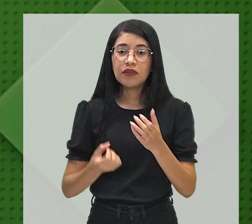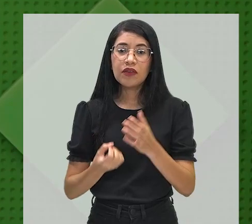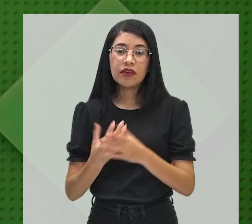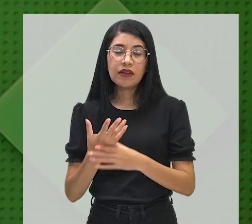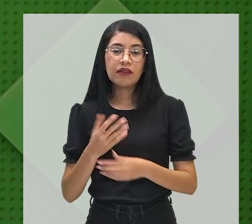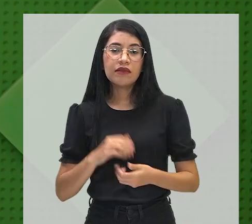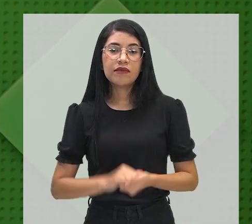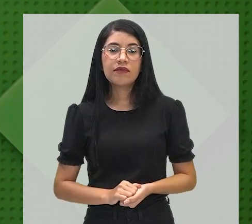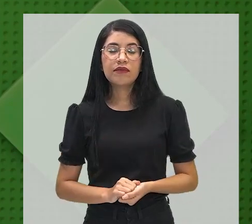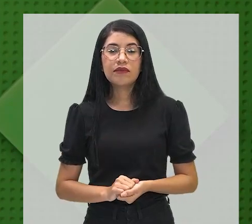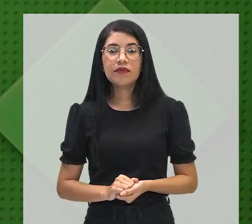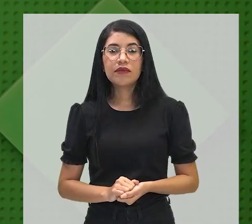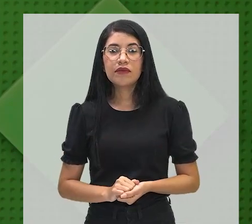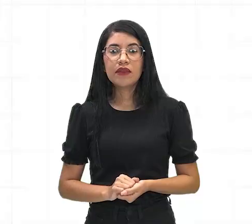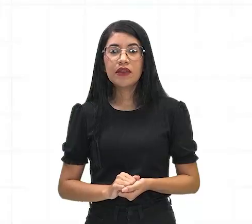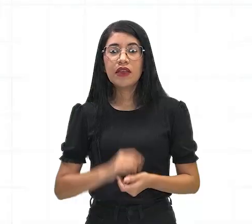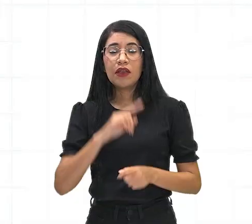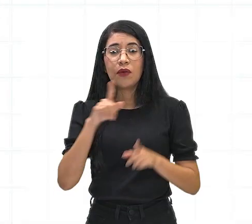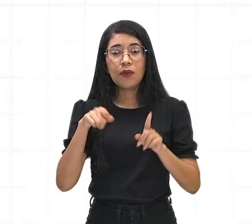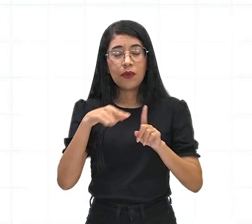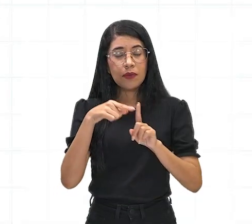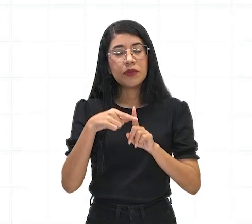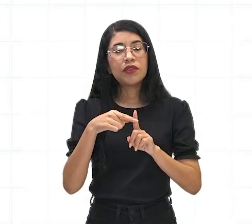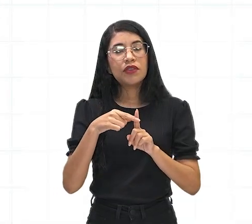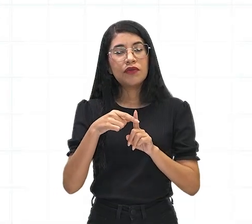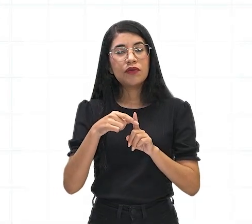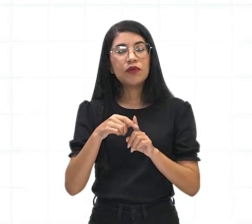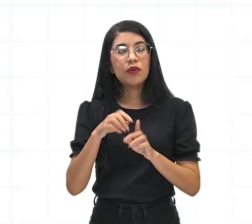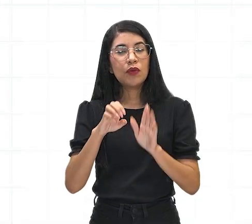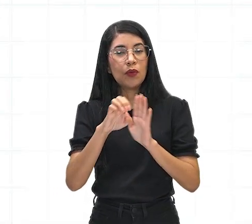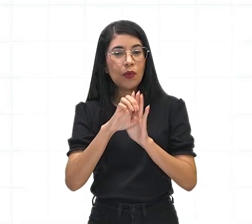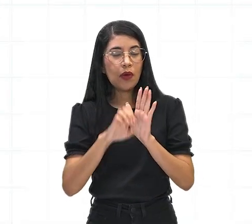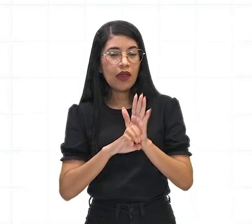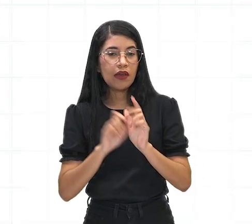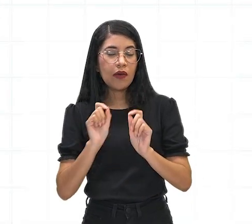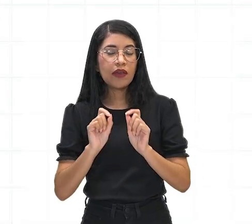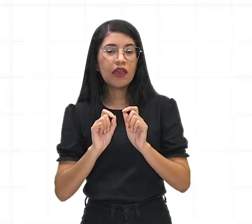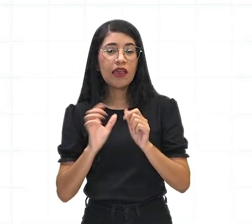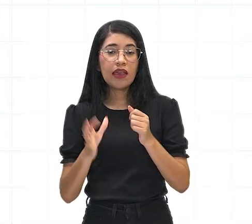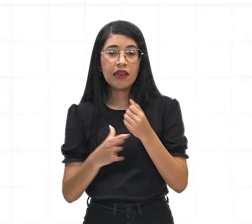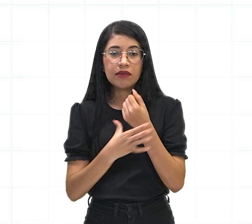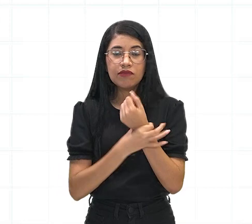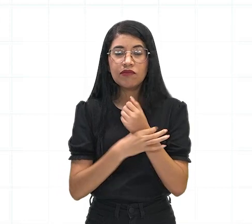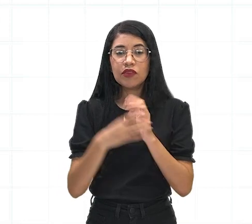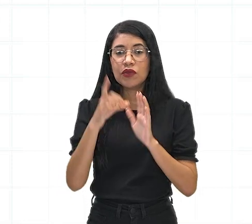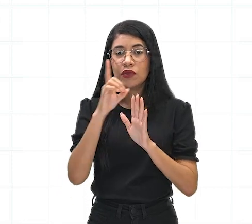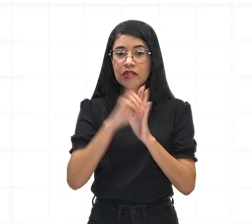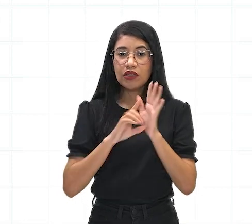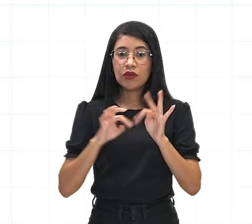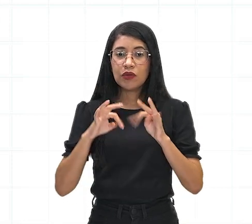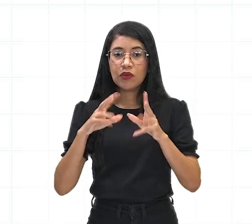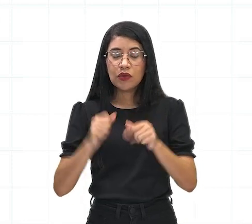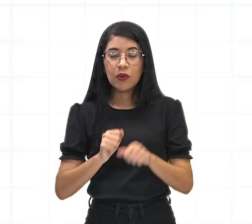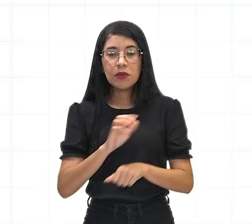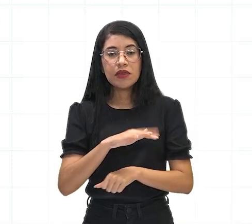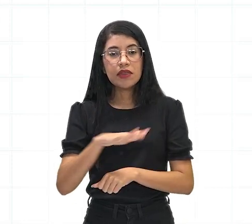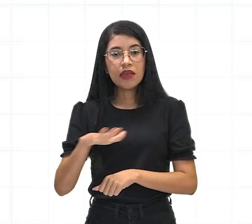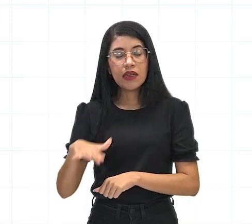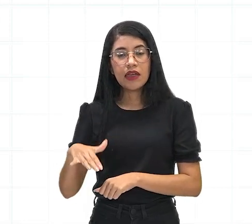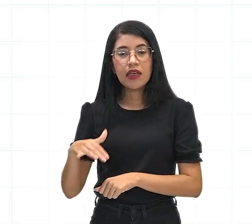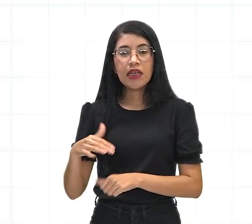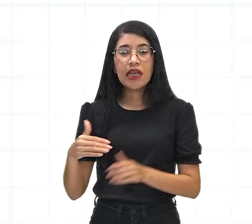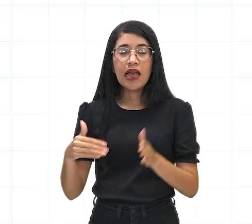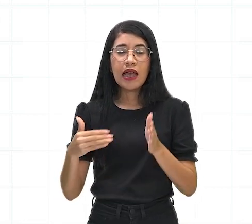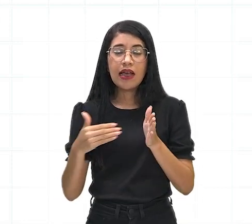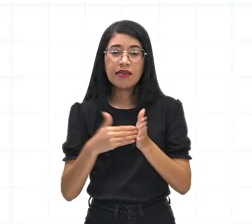por isso que o ECA ele é importante. E o propósito aí desse estatuto é o de garantir os direitos de todas as